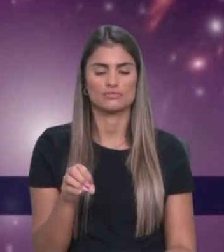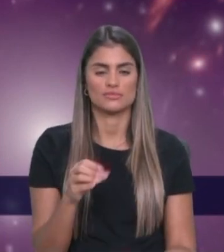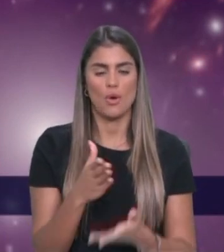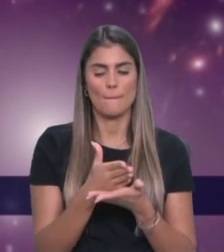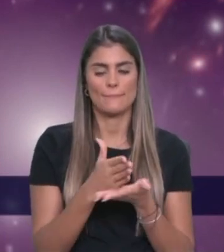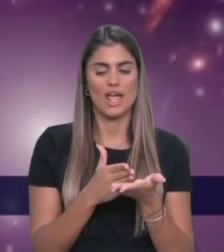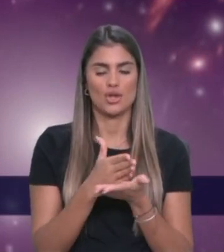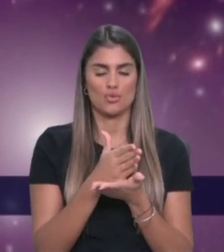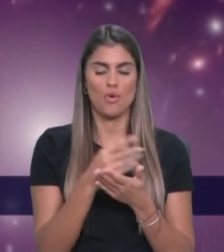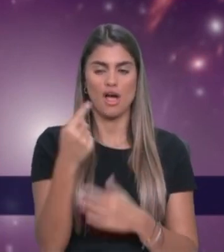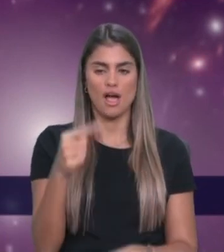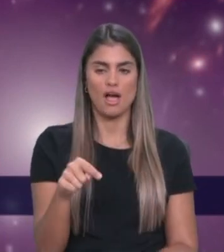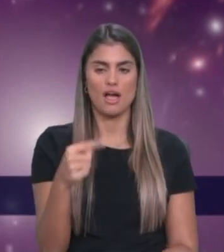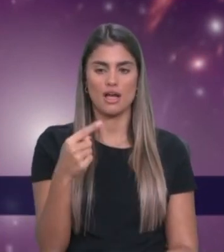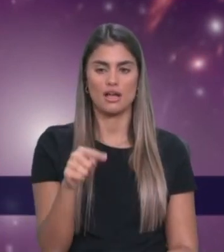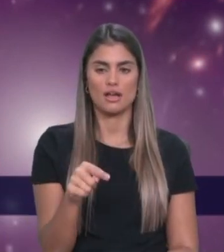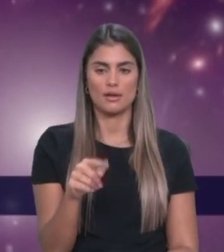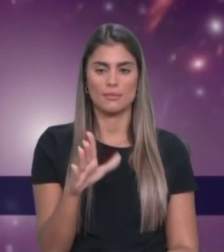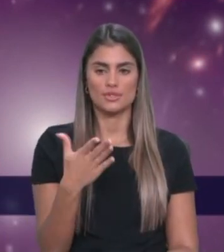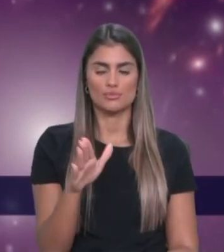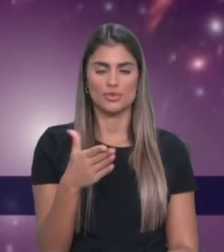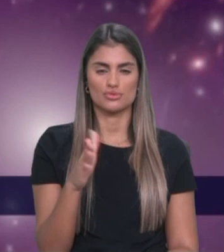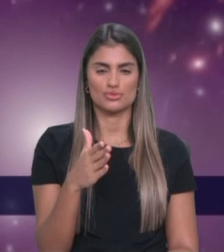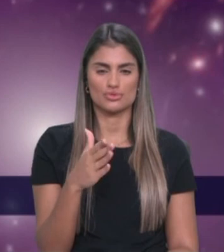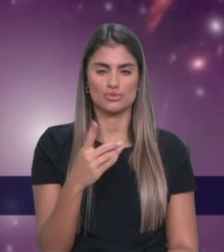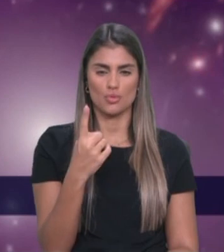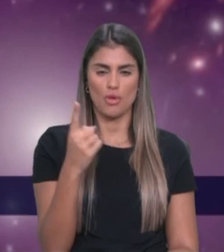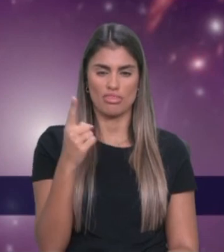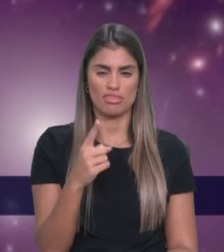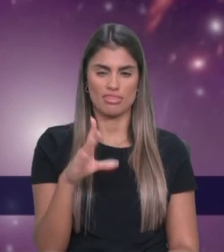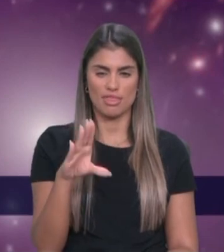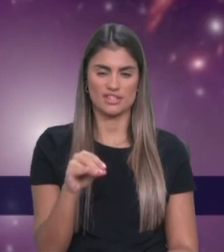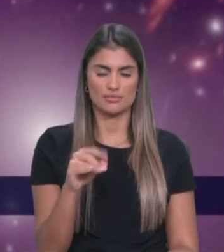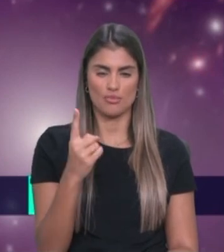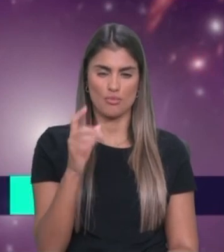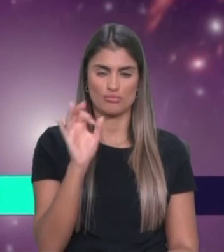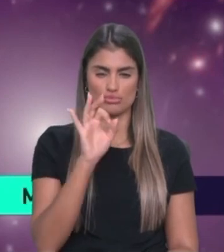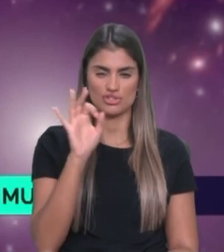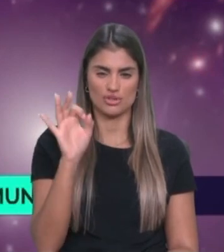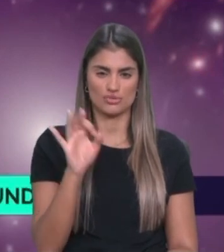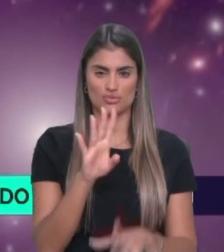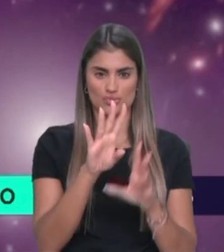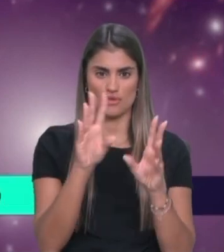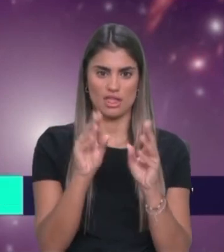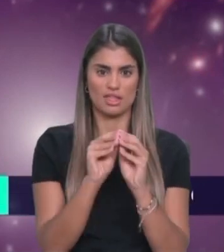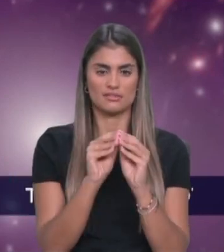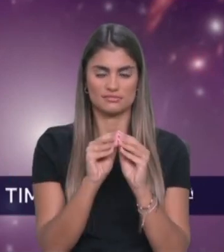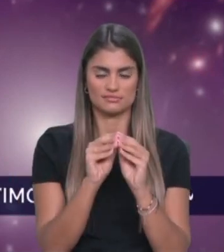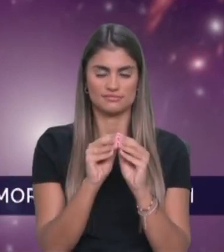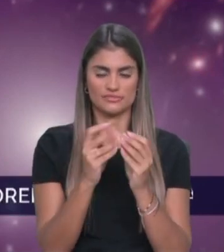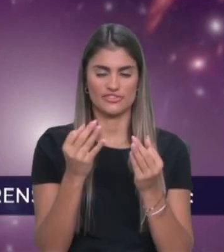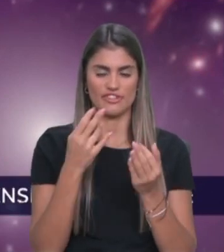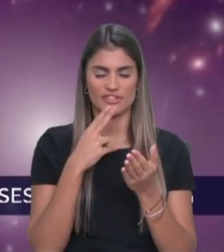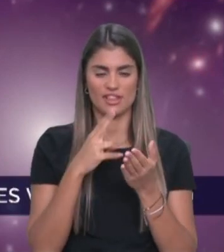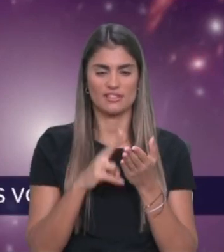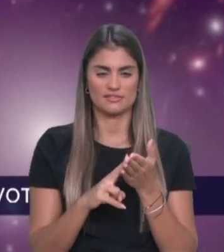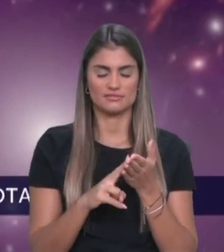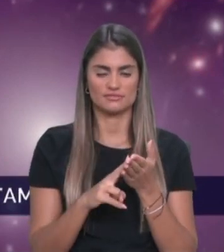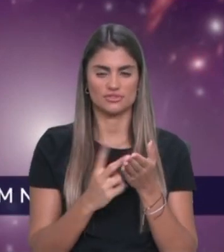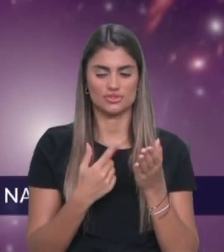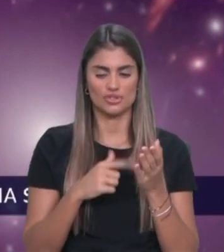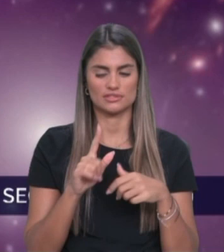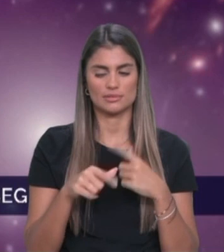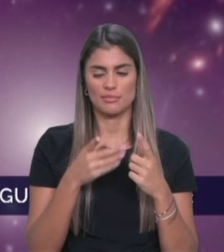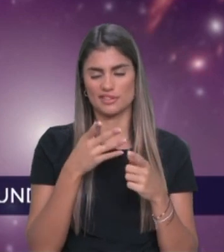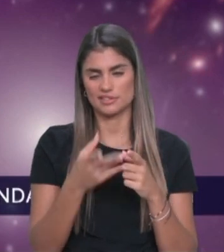das galáxias têm cerca de, imagina tu, apenas 1/10% da massa total das galáxias. Ou seja, é verdade, são supermaciços, nós estamos sempre a